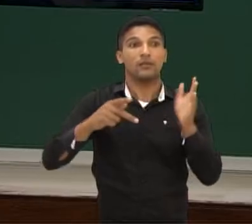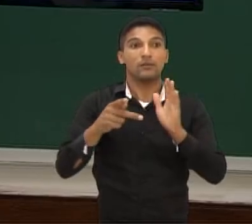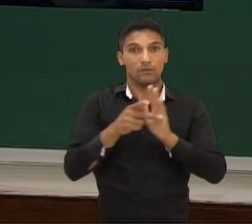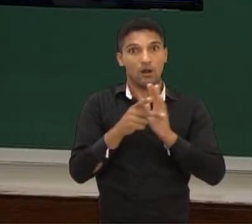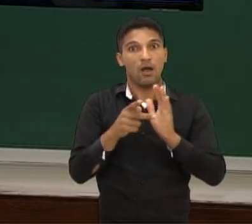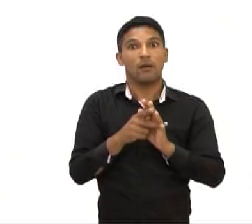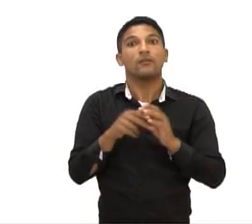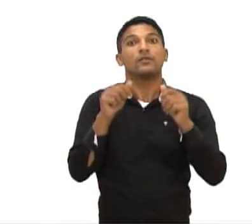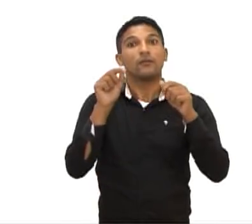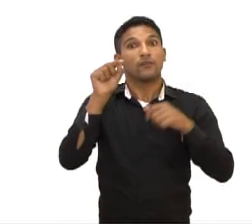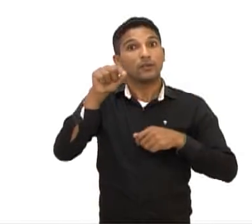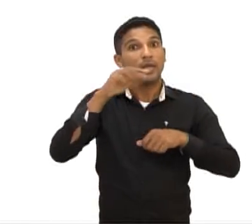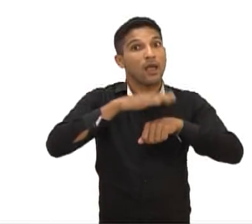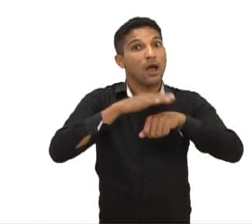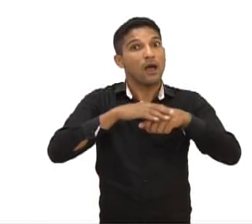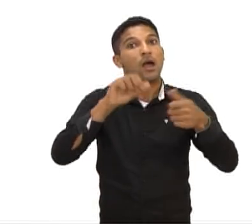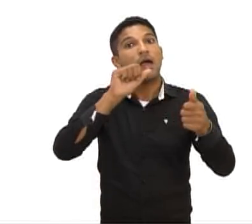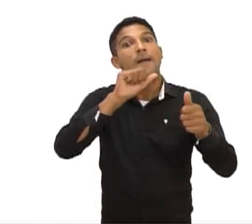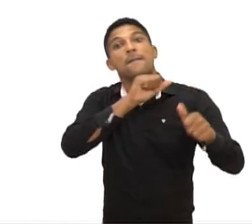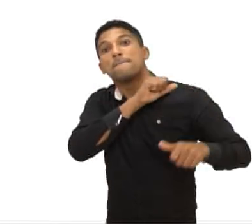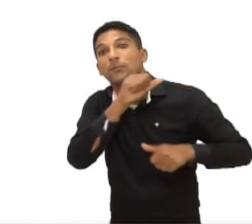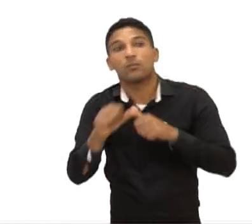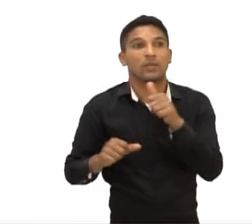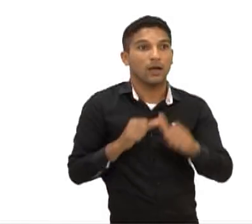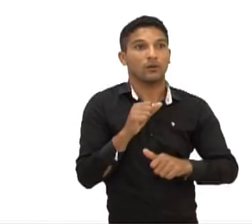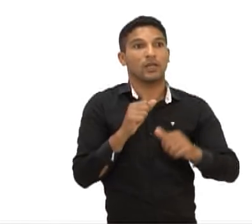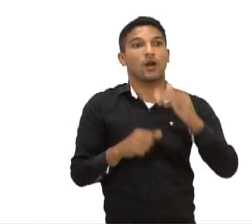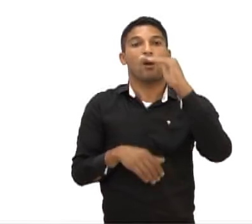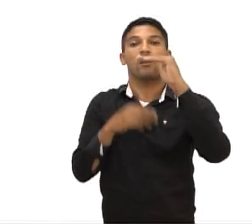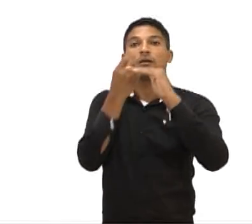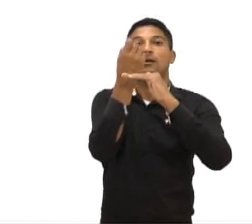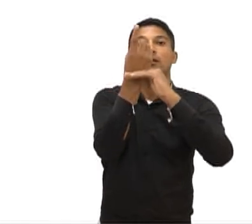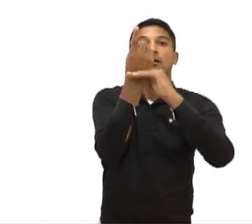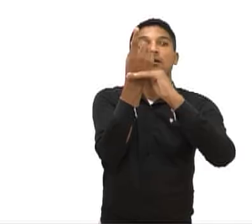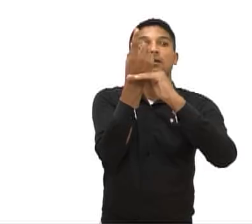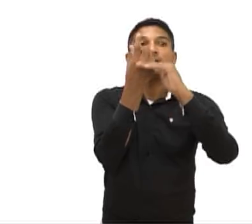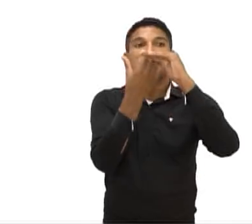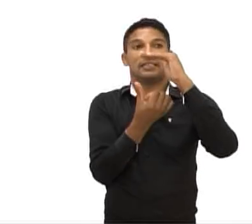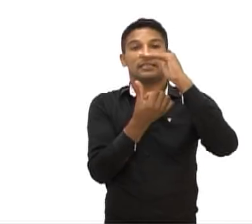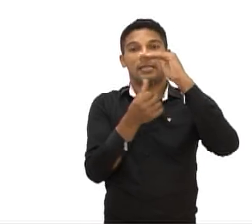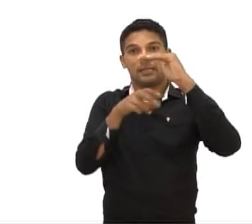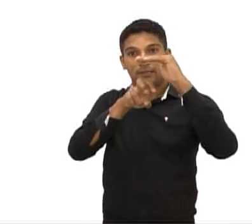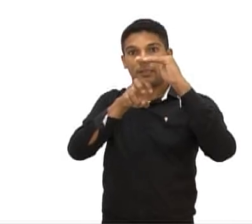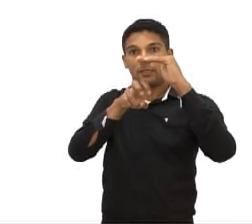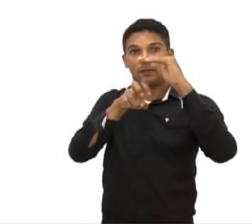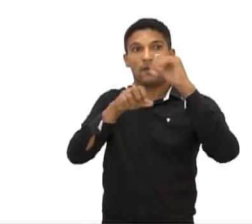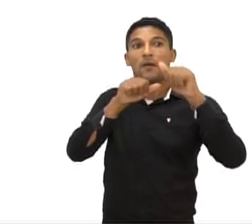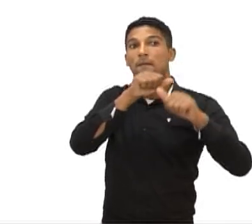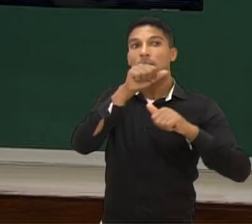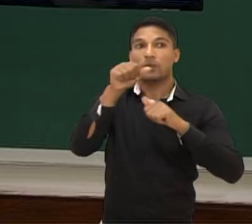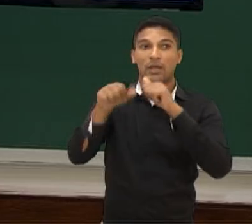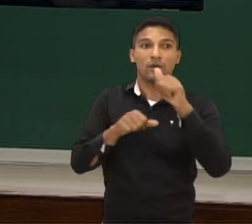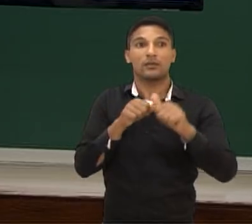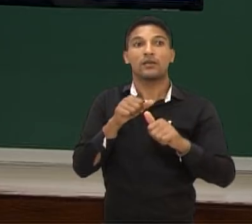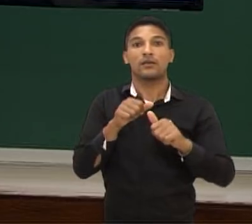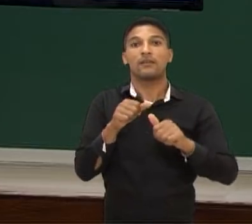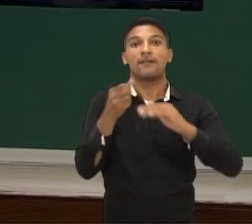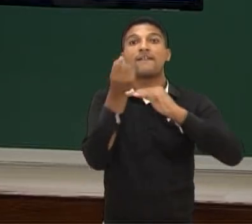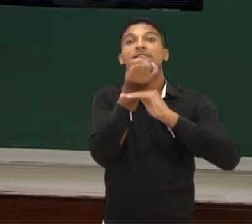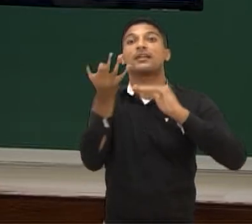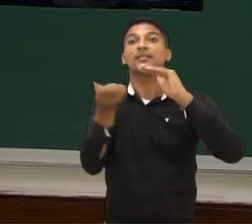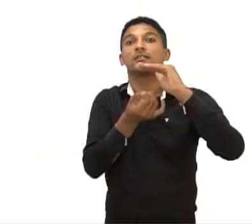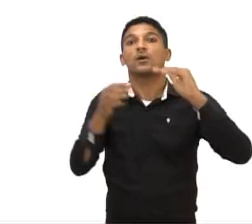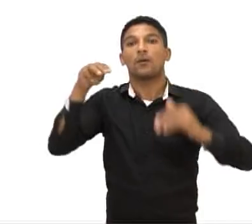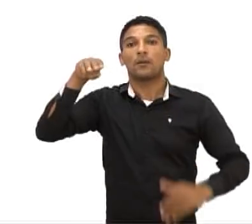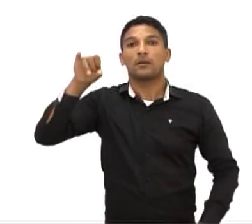transformação. Diz assim, como podemos transformar a fração 16/5 em fração mista? Tempinho